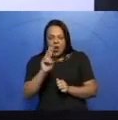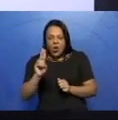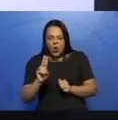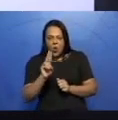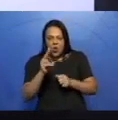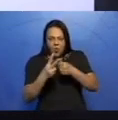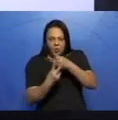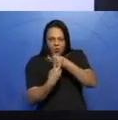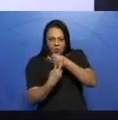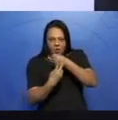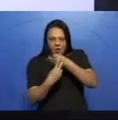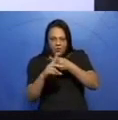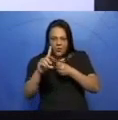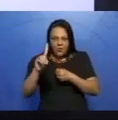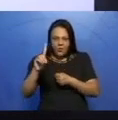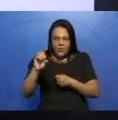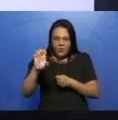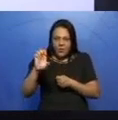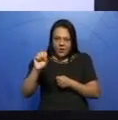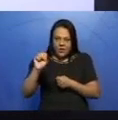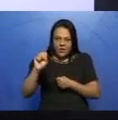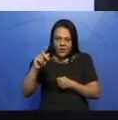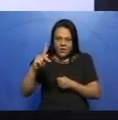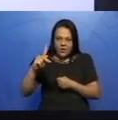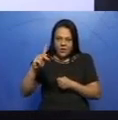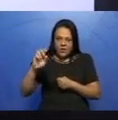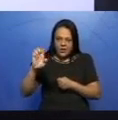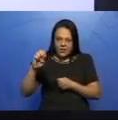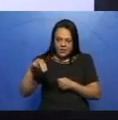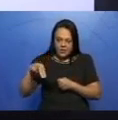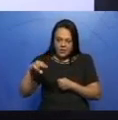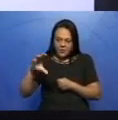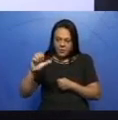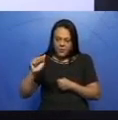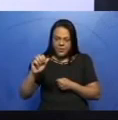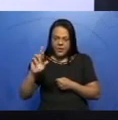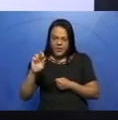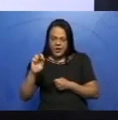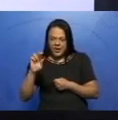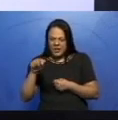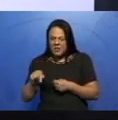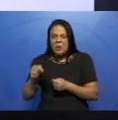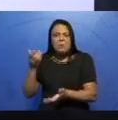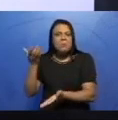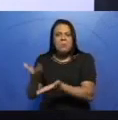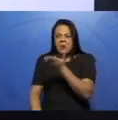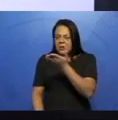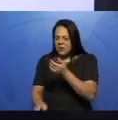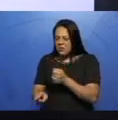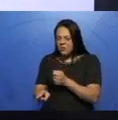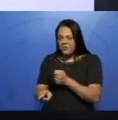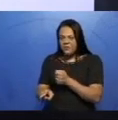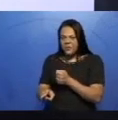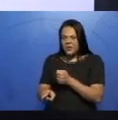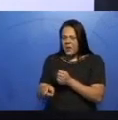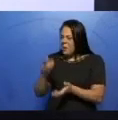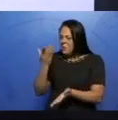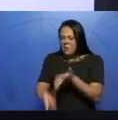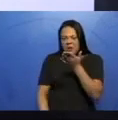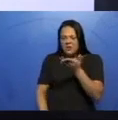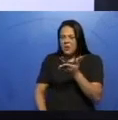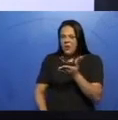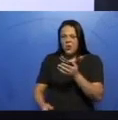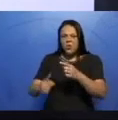uma ferramenta, indicando que o jornalista teve em mente mostrar ao leitor a queda brusca,